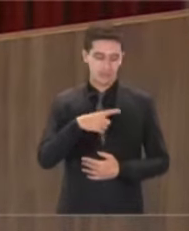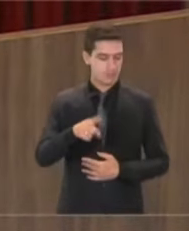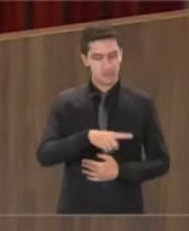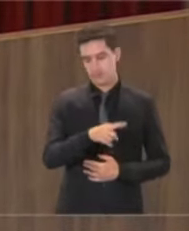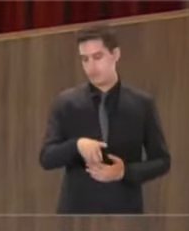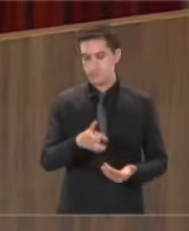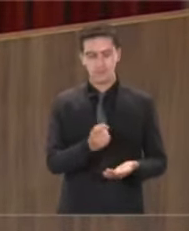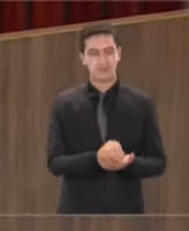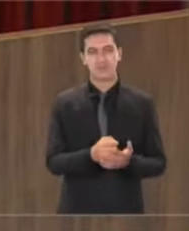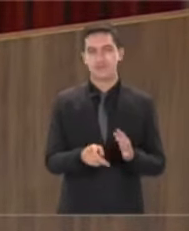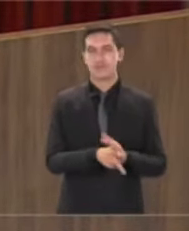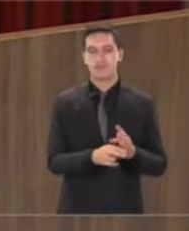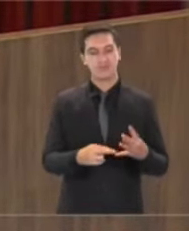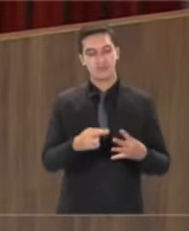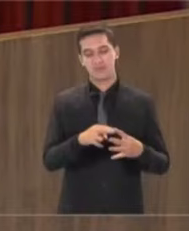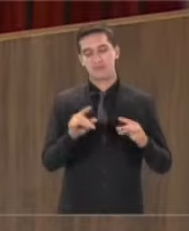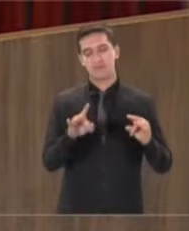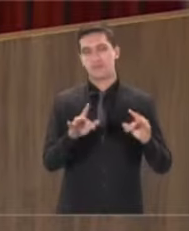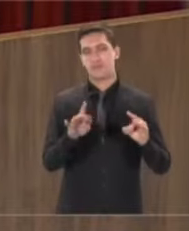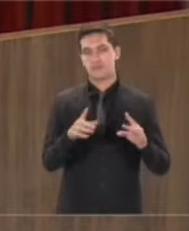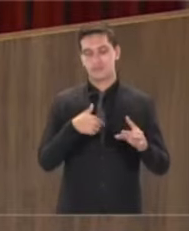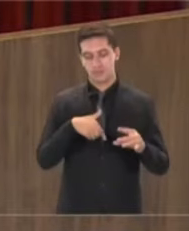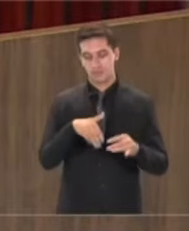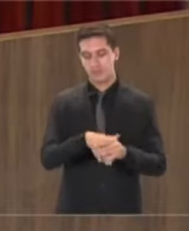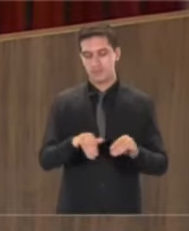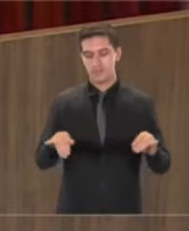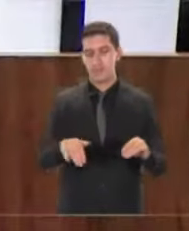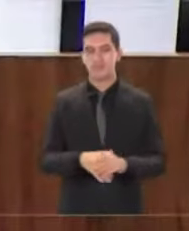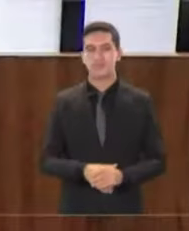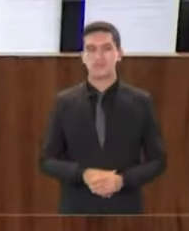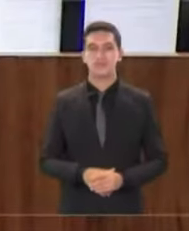negando o provimento ao recurso especial. Como voto?